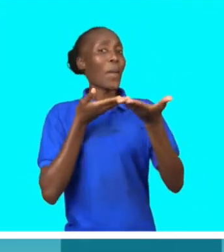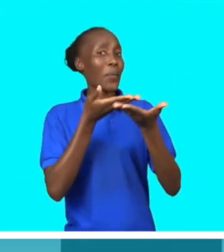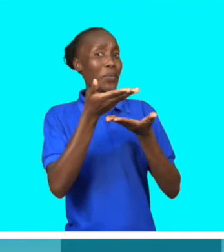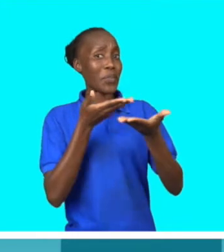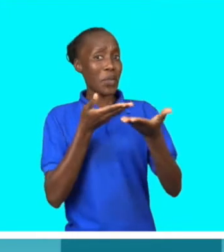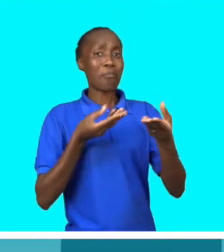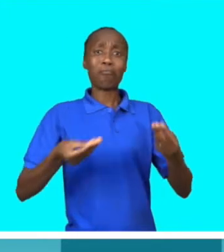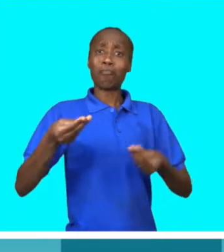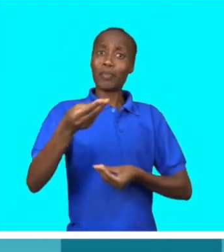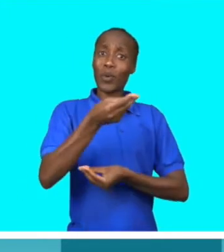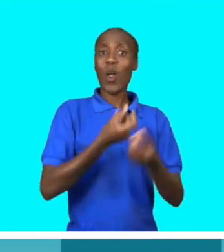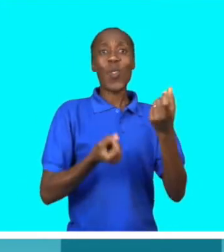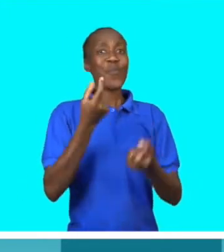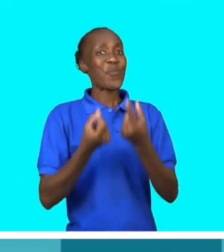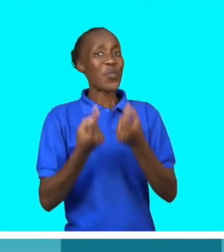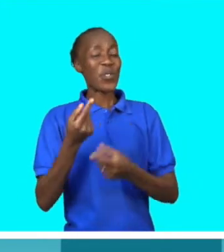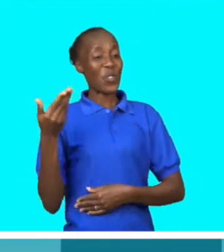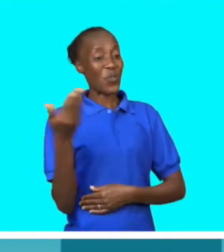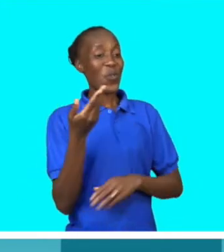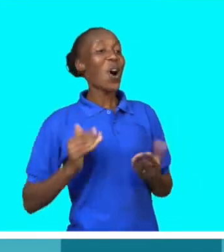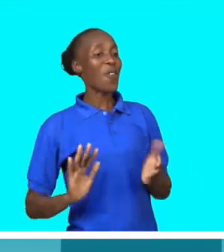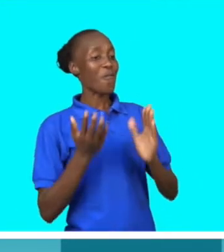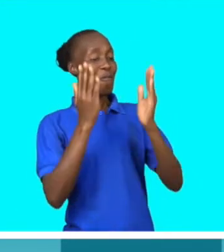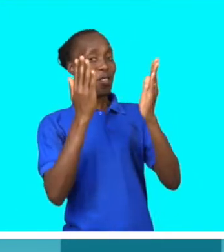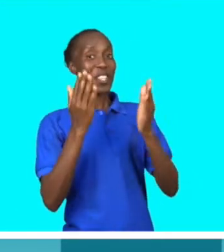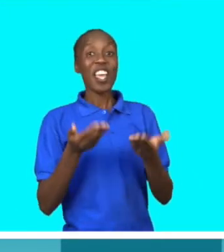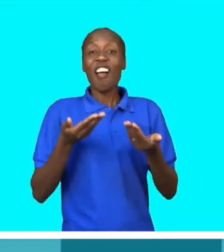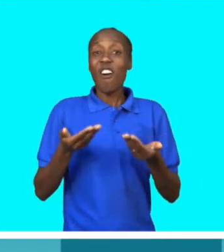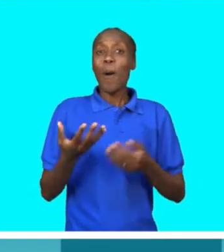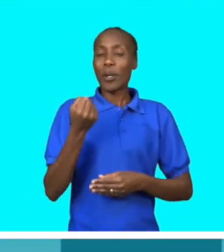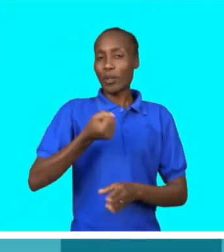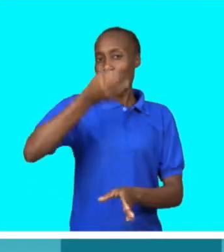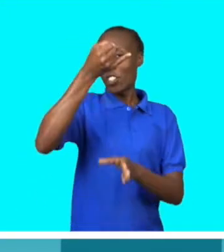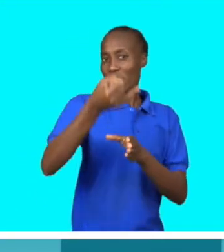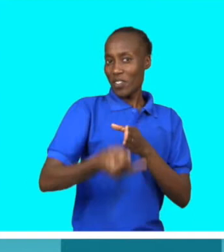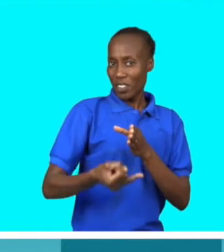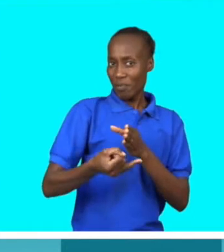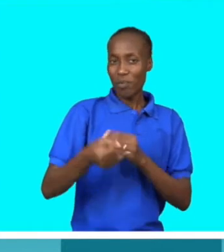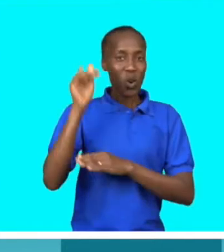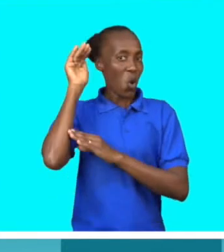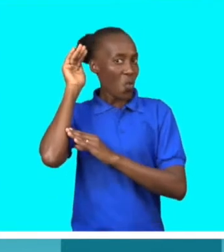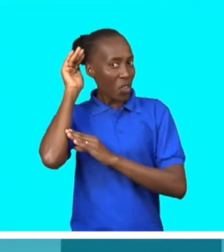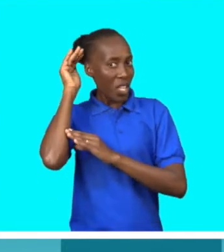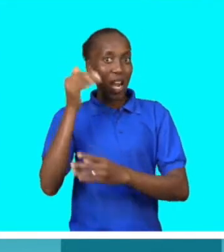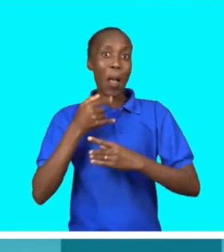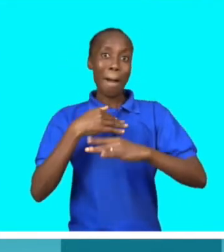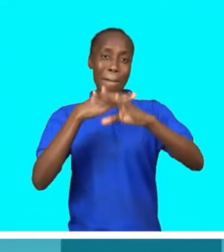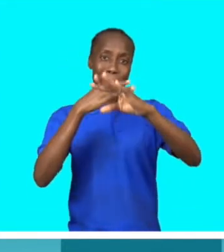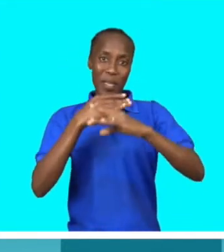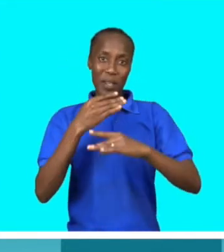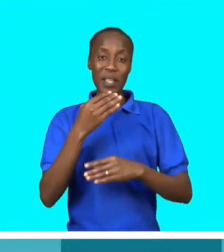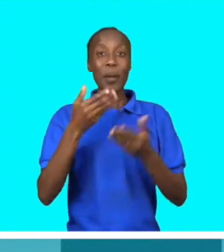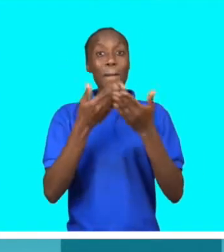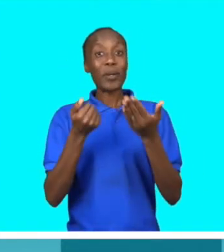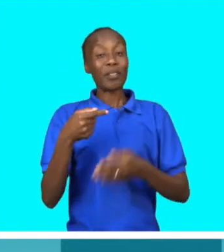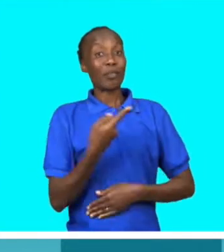aliás, trocar algumas impressões em relação à sua vida. E já vamos terminar com um som, não é? Exato. E também apresentar